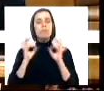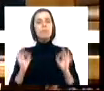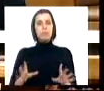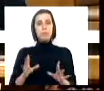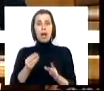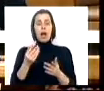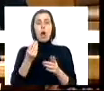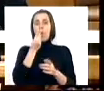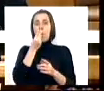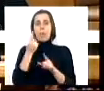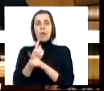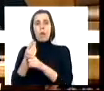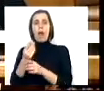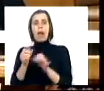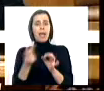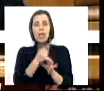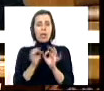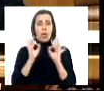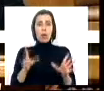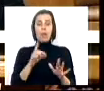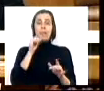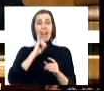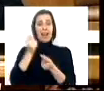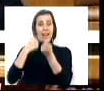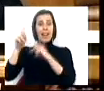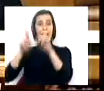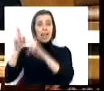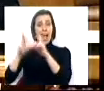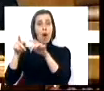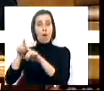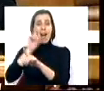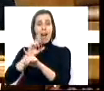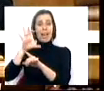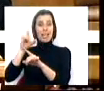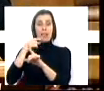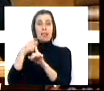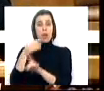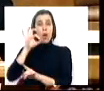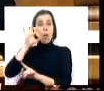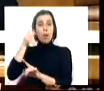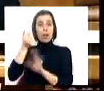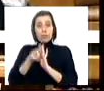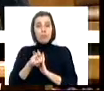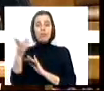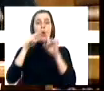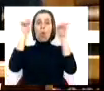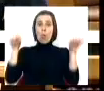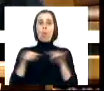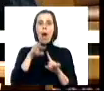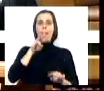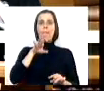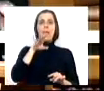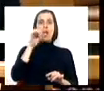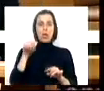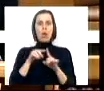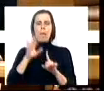de pão para a boca. Diz a leiloeira Christie's que estes 85 quadros de Miró